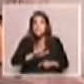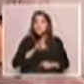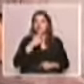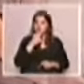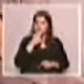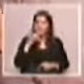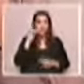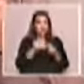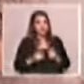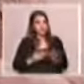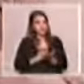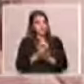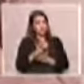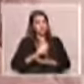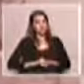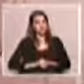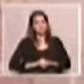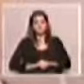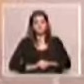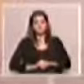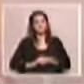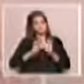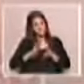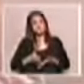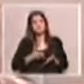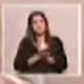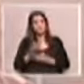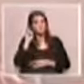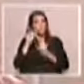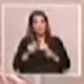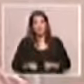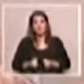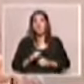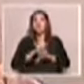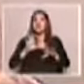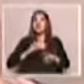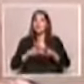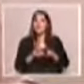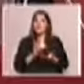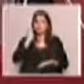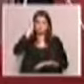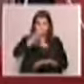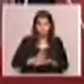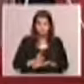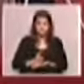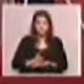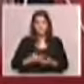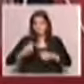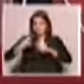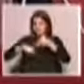qualidade. Claro, eu acho que a qualidade é agora, manter a qualidade. Exatamente. Claro que abrir um queijo e vendê-lo cortado,